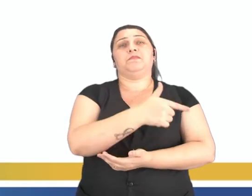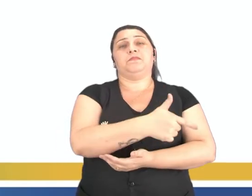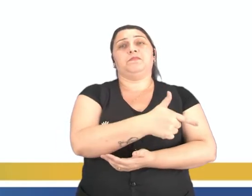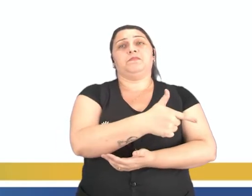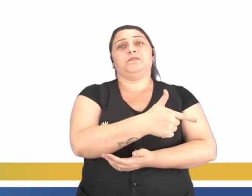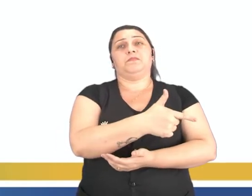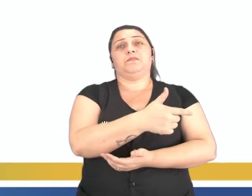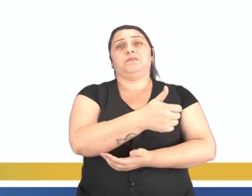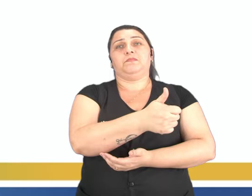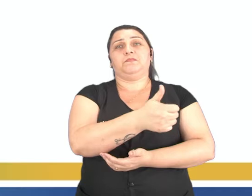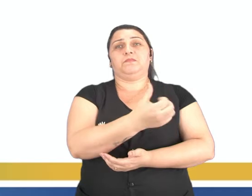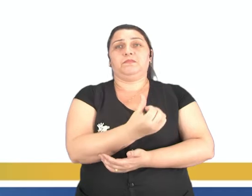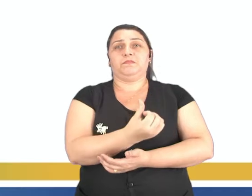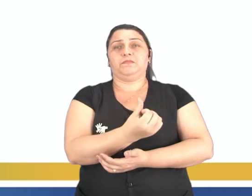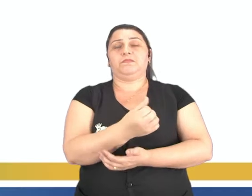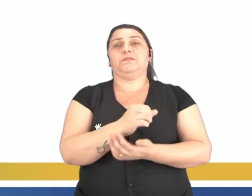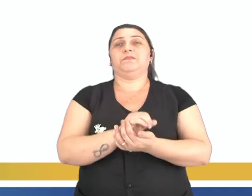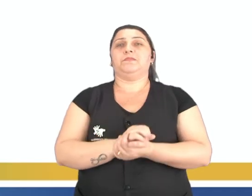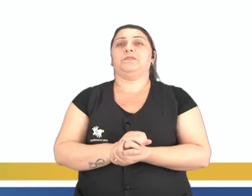vai ser